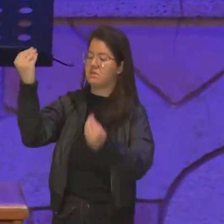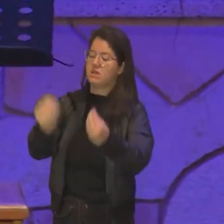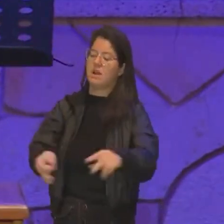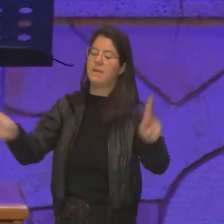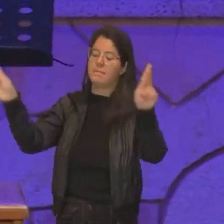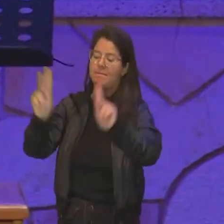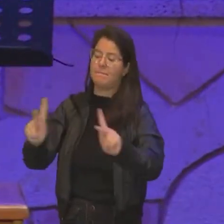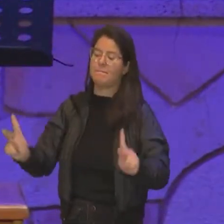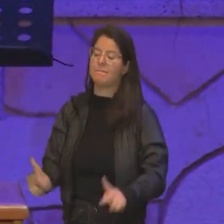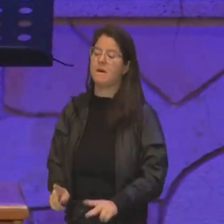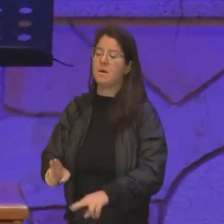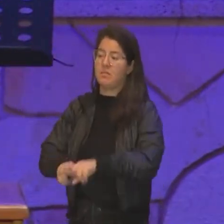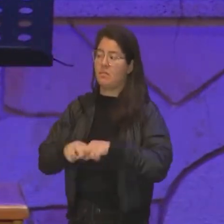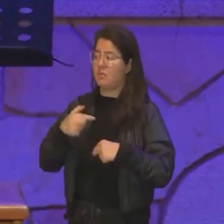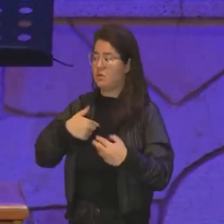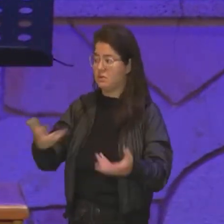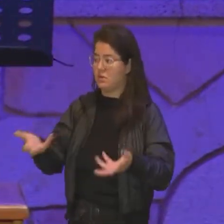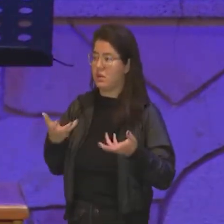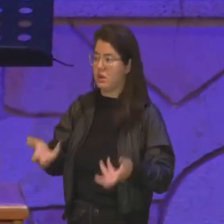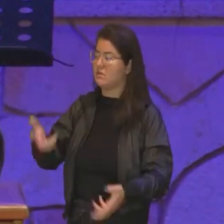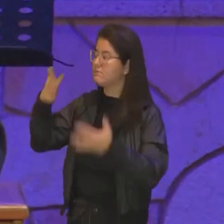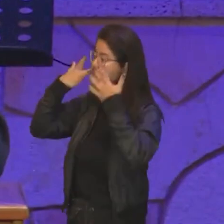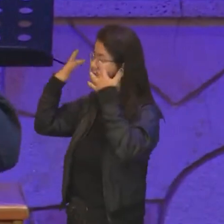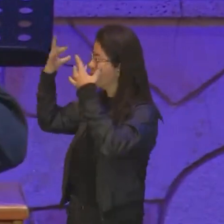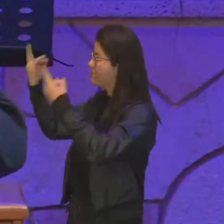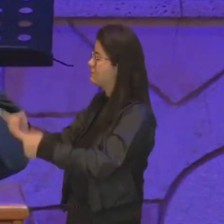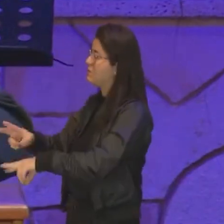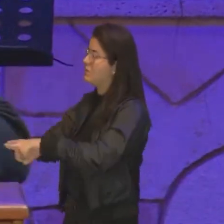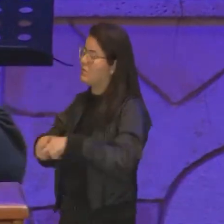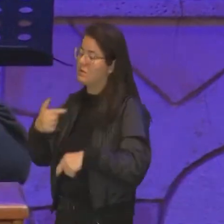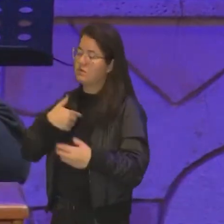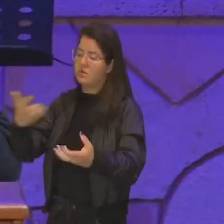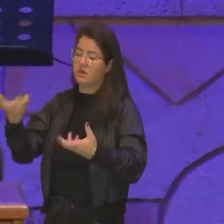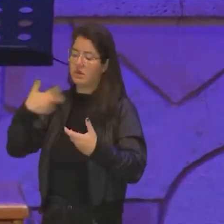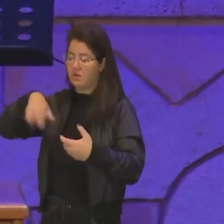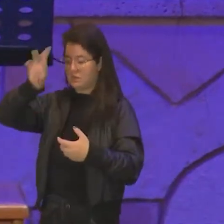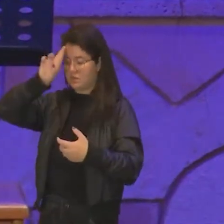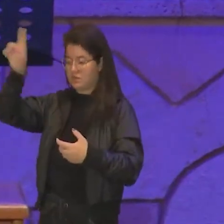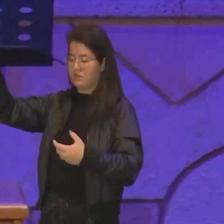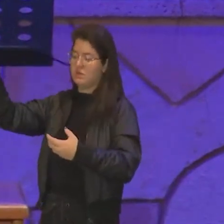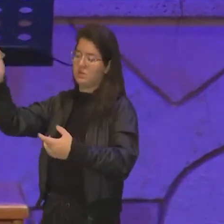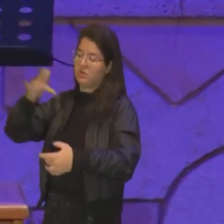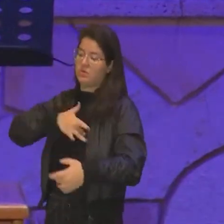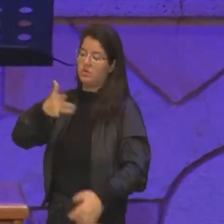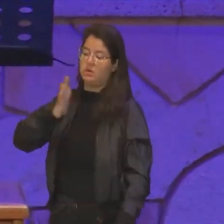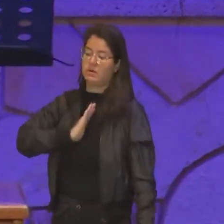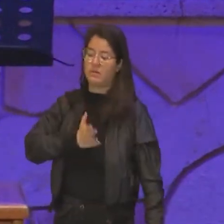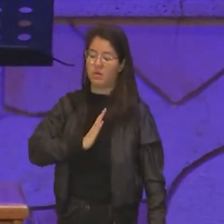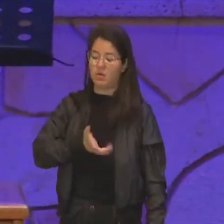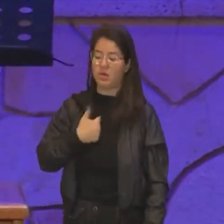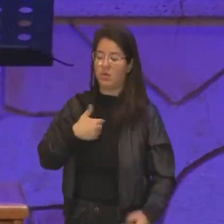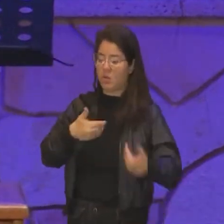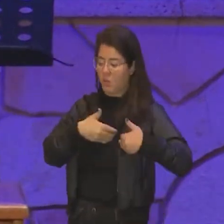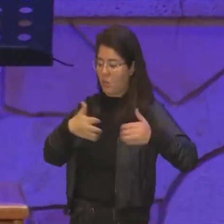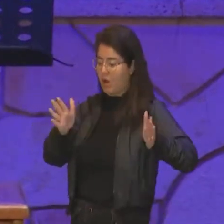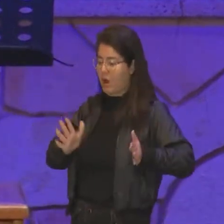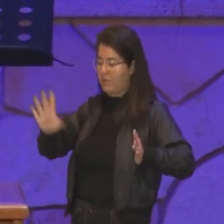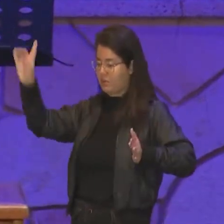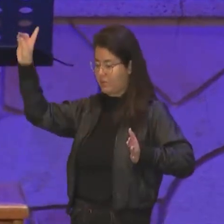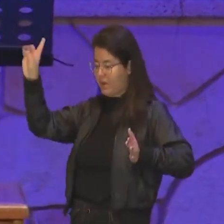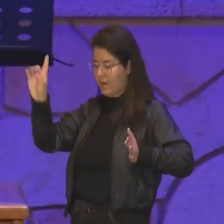e por isso eu quero ouvi-lo, e por isso eu quero que o Senhor converta o meu coração, e eu abro o meu